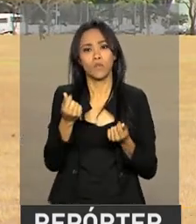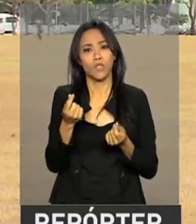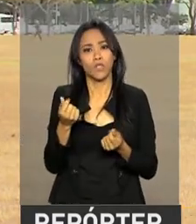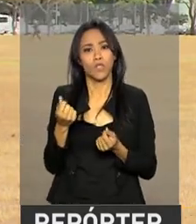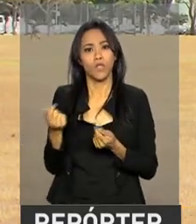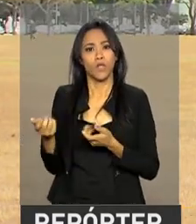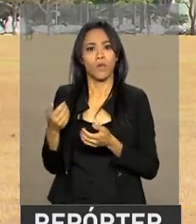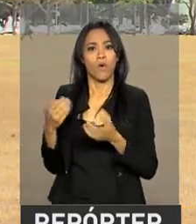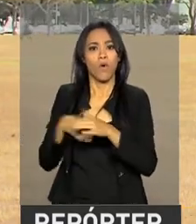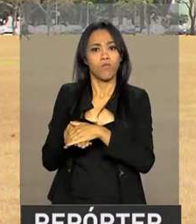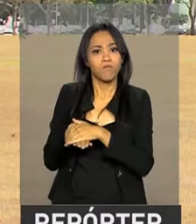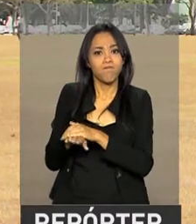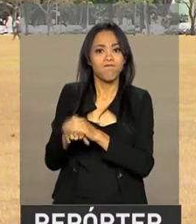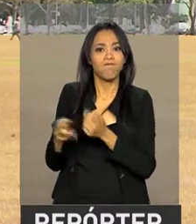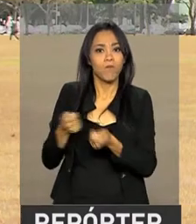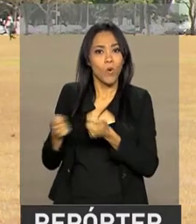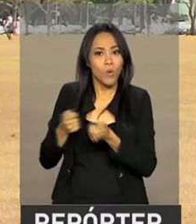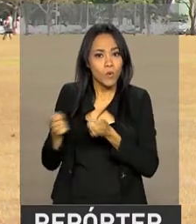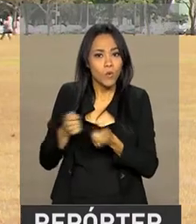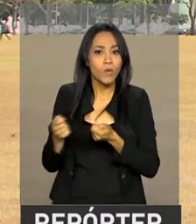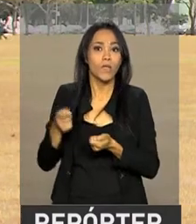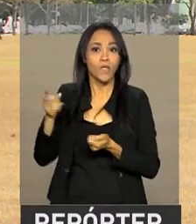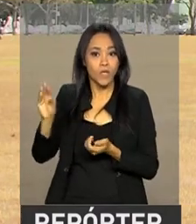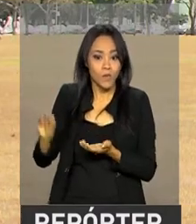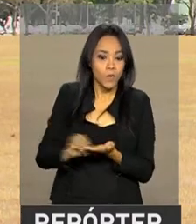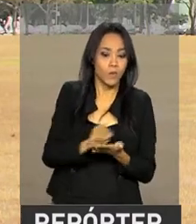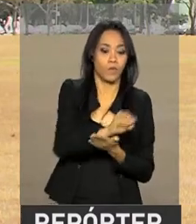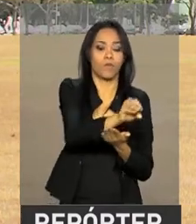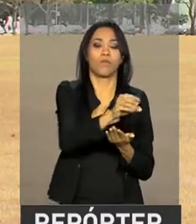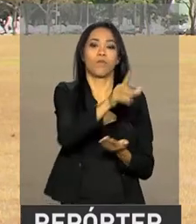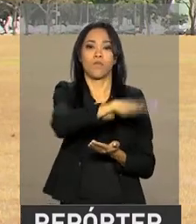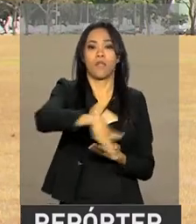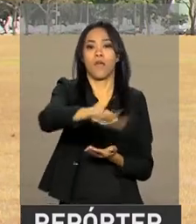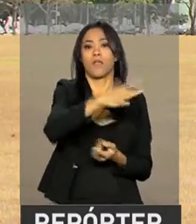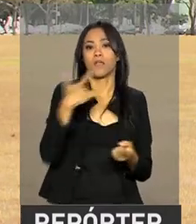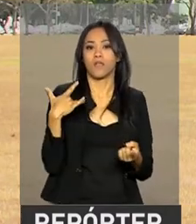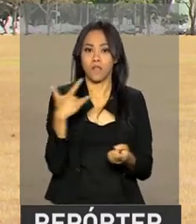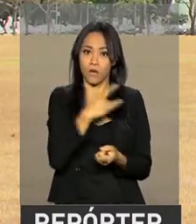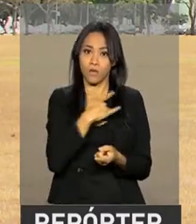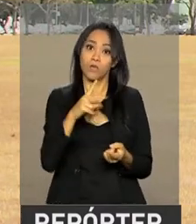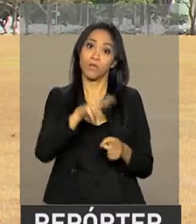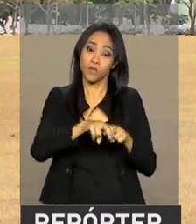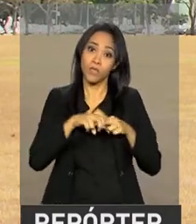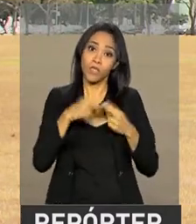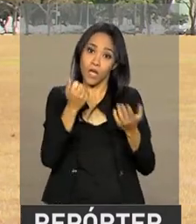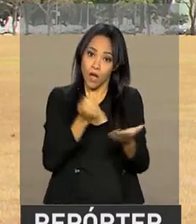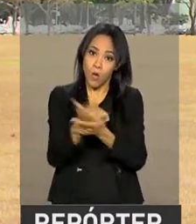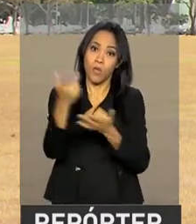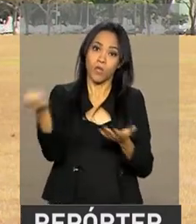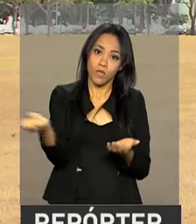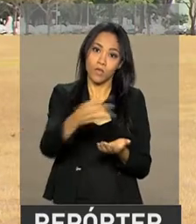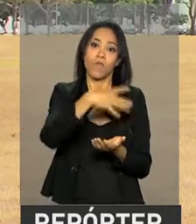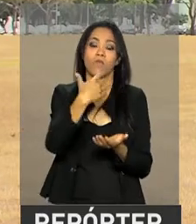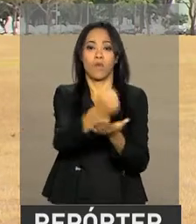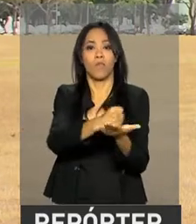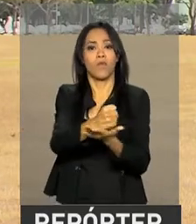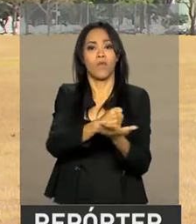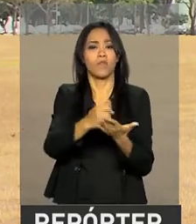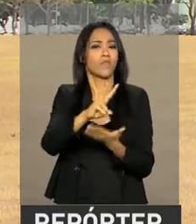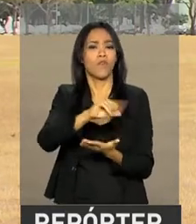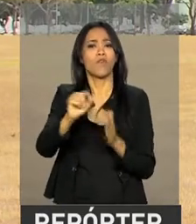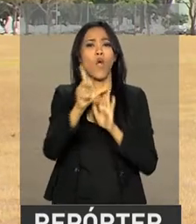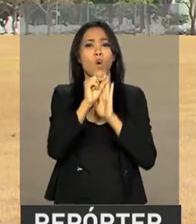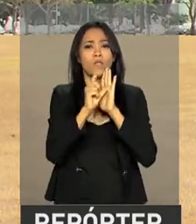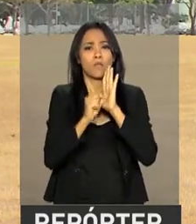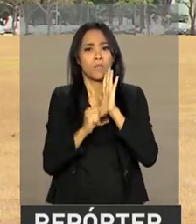e reaplicados nos serviços de saúde. Por isso, a incorporação do remédio pelo SUS não vai alterar o